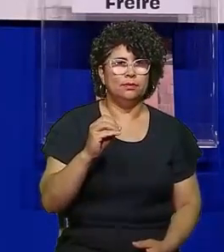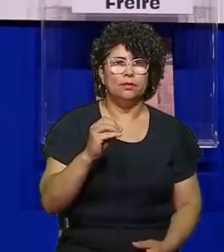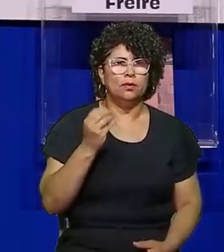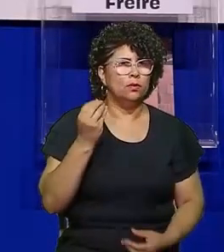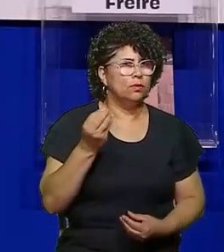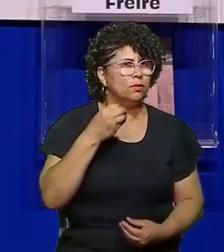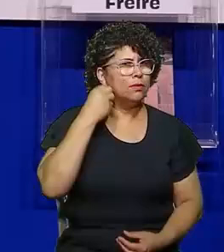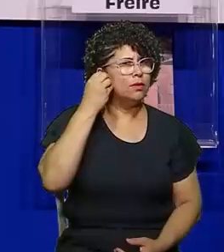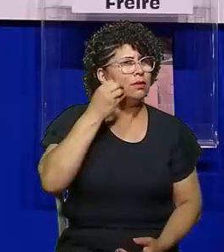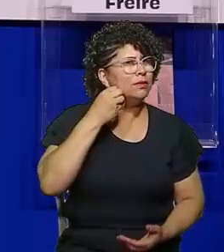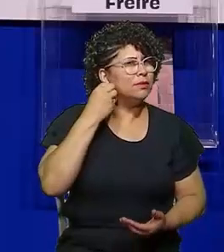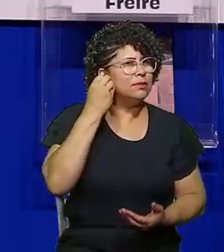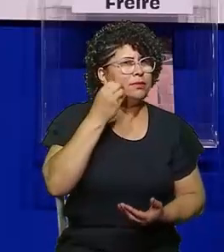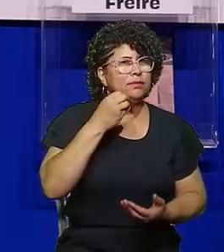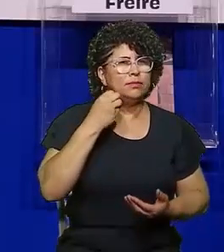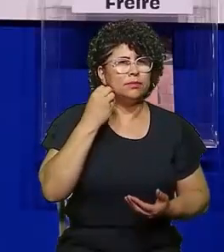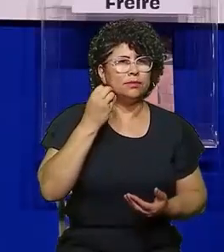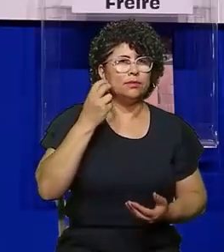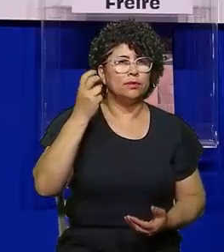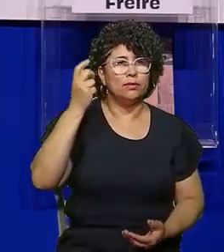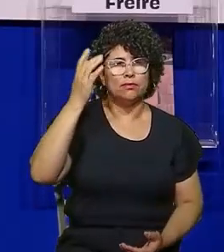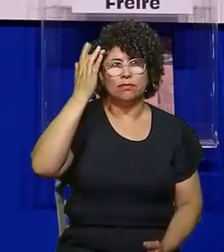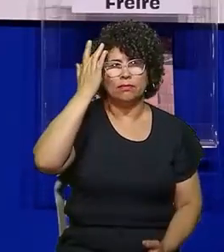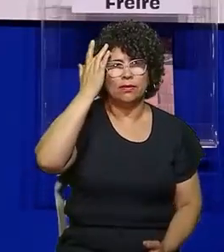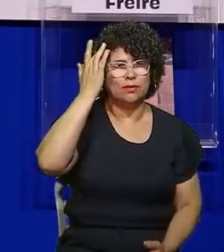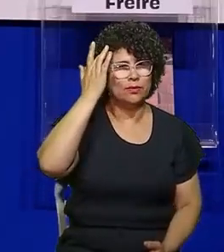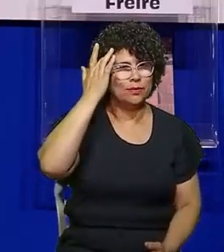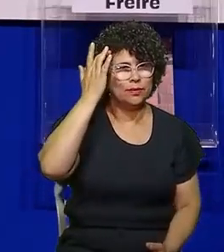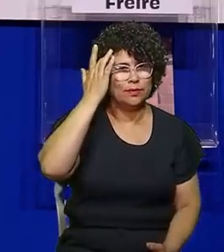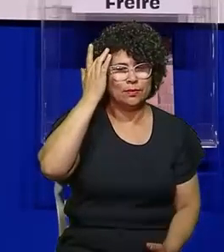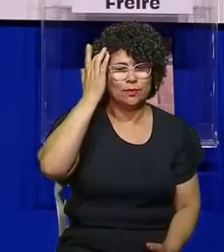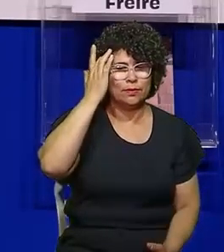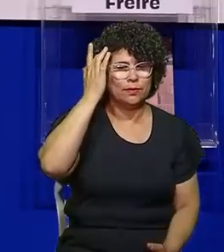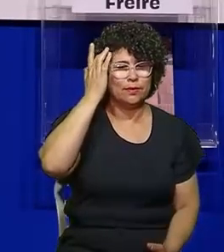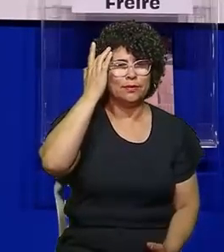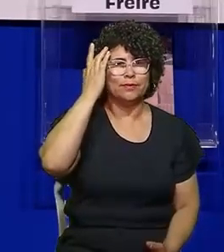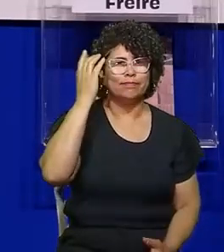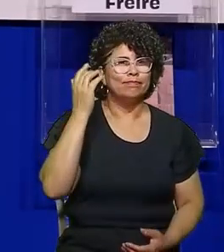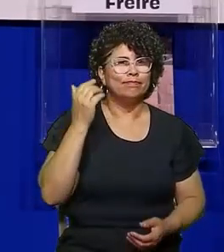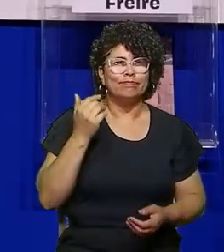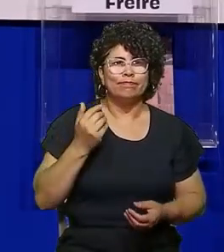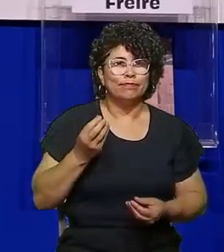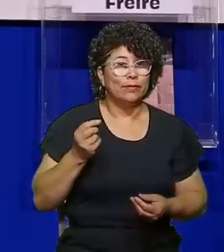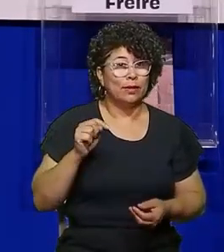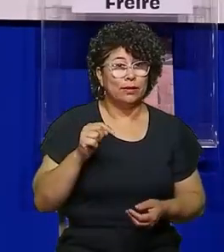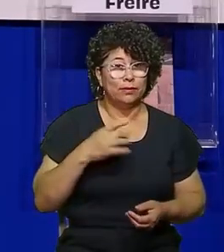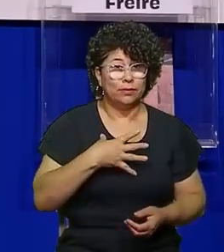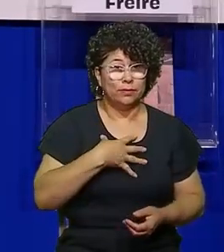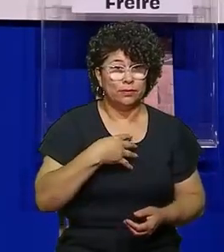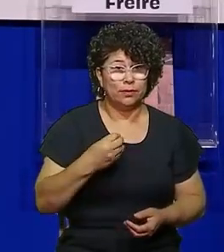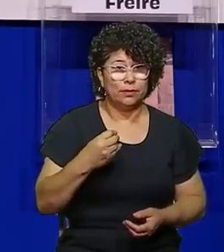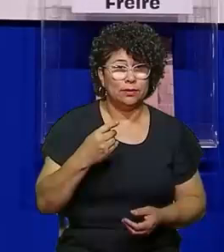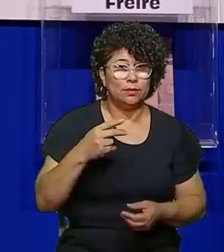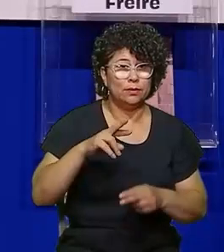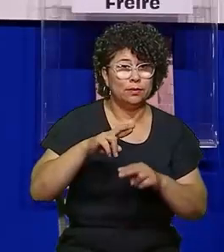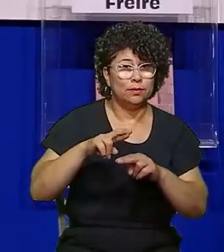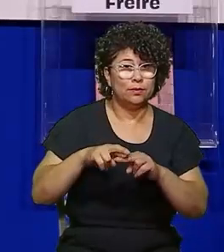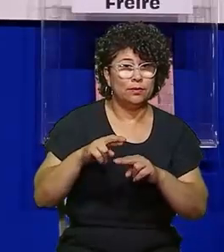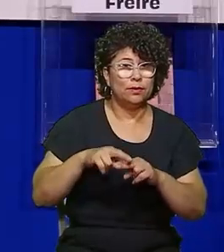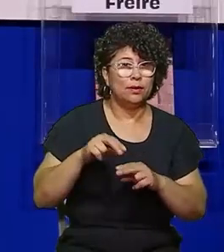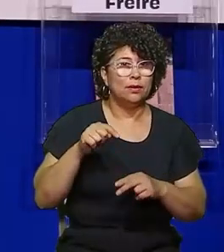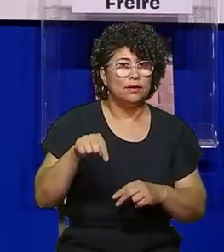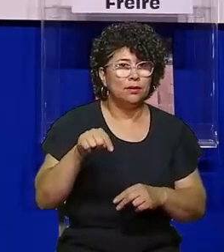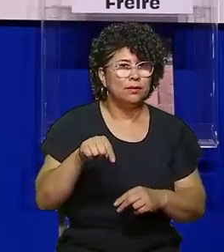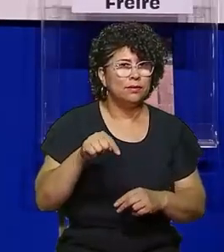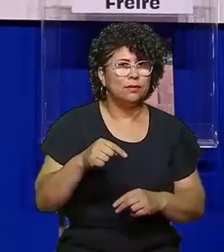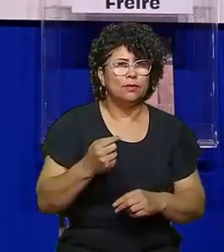aquela maturidade, aquele conhecimento da condição humana. Maria Julieta era uma pós-adolescente de